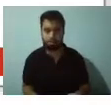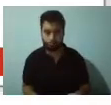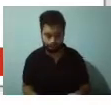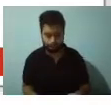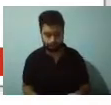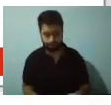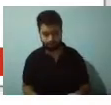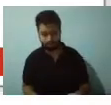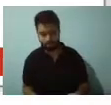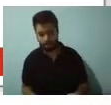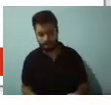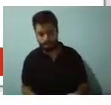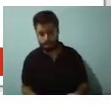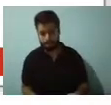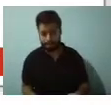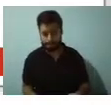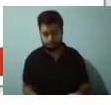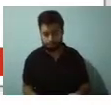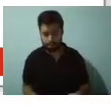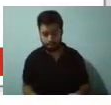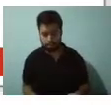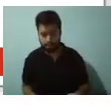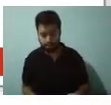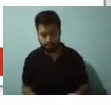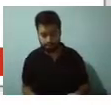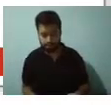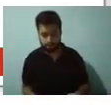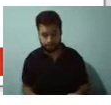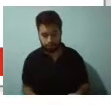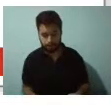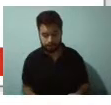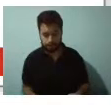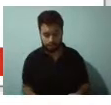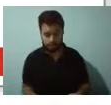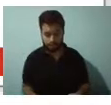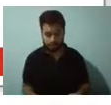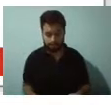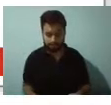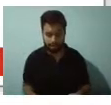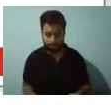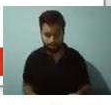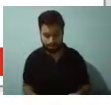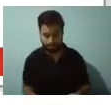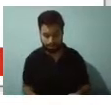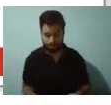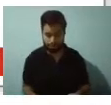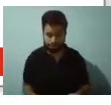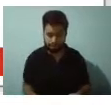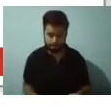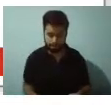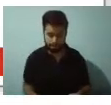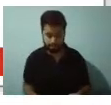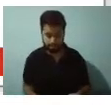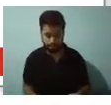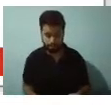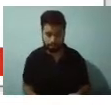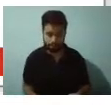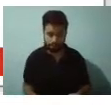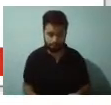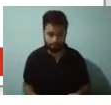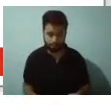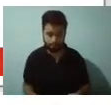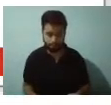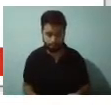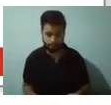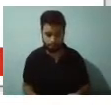comunidades econômicas, tá? Na prática, os países de uma mesma região geográfica ou por afinidade política buscavam se fortalecer para poderem competir no